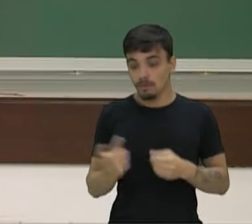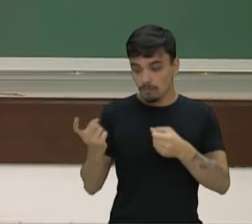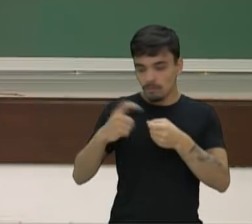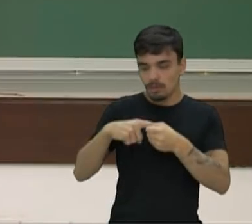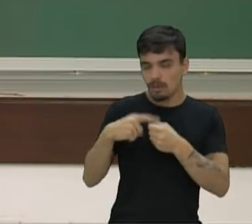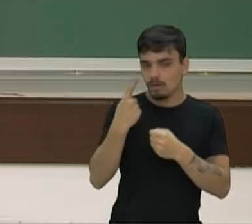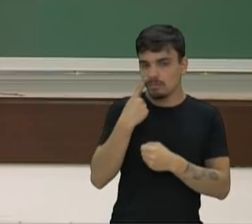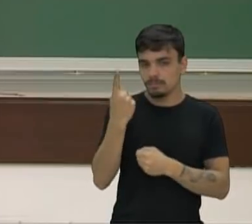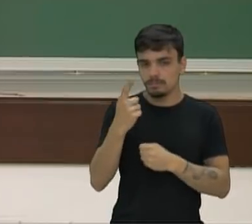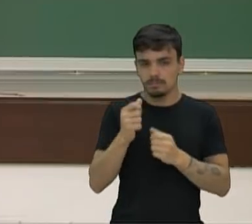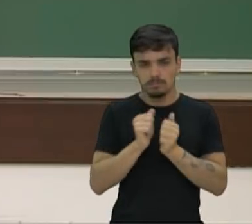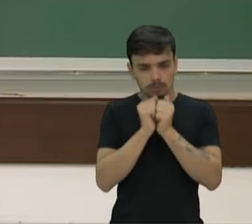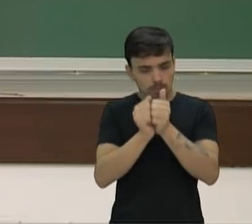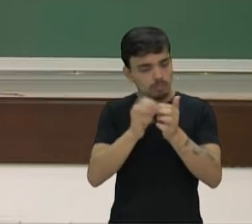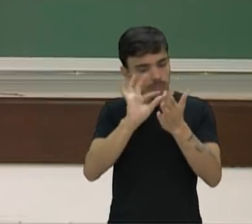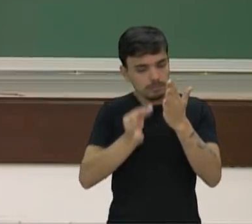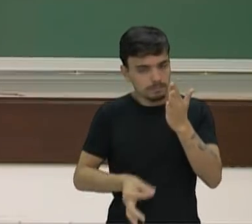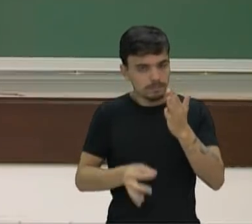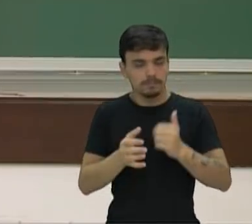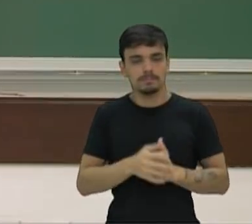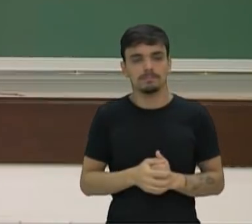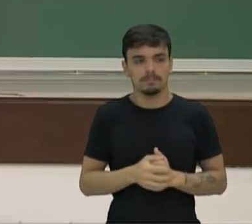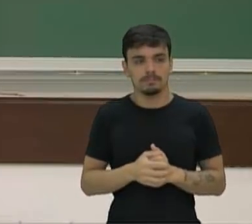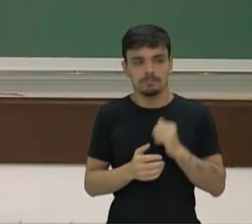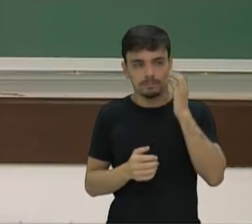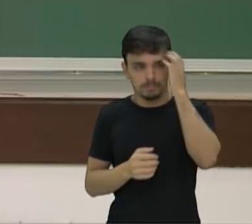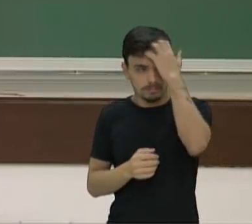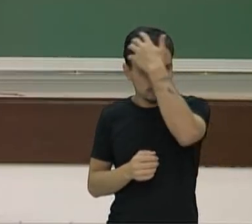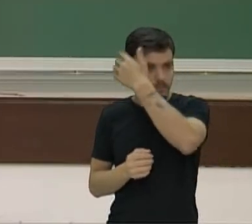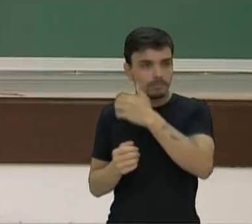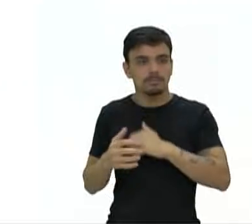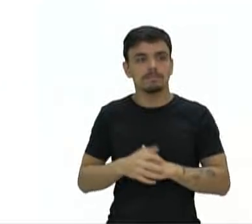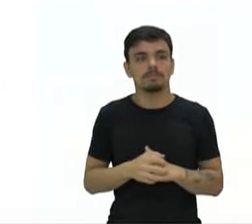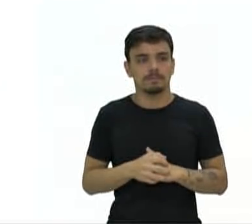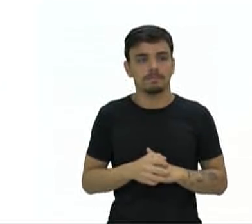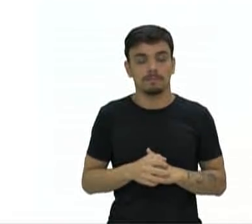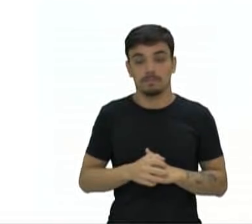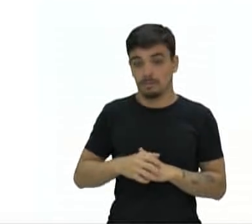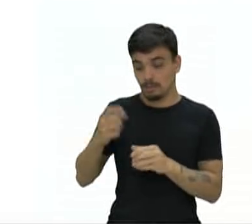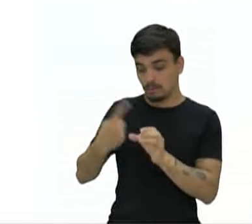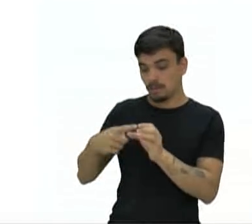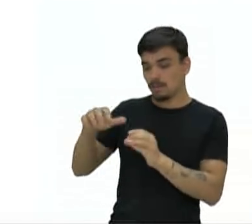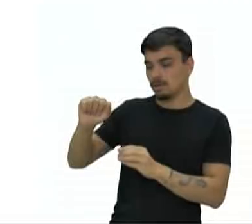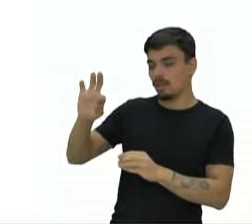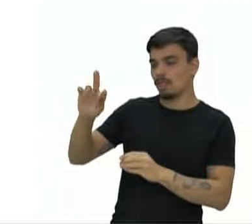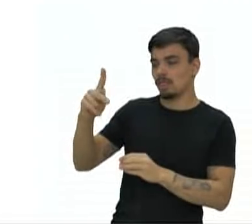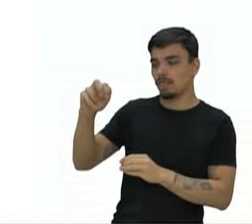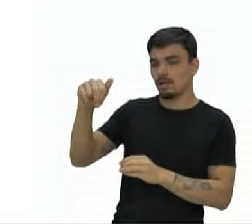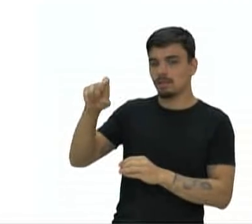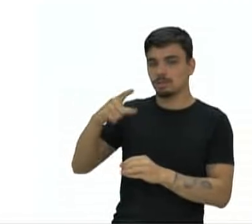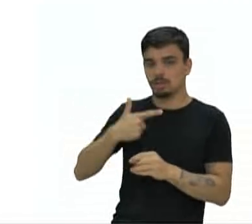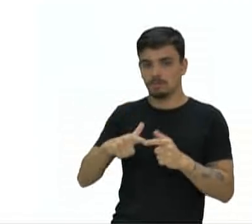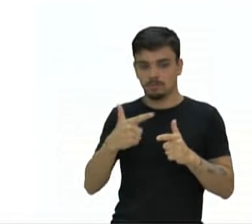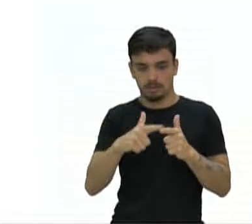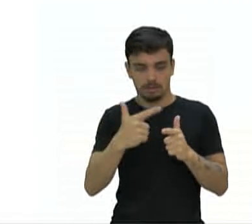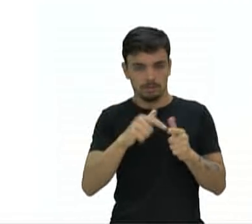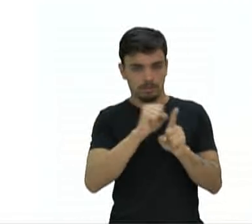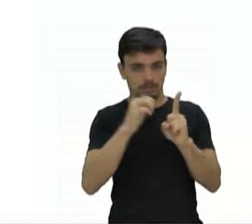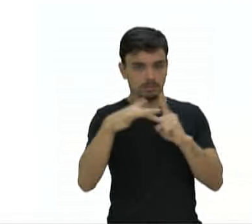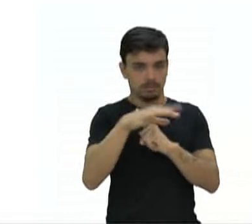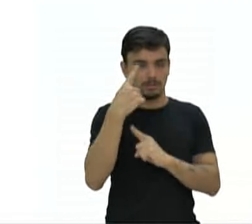Voltei. Vamos corrigir juntos? Em Atenas, a sociedade estava dividida em grupos sociais. Os eupátridas,